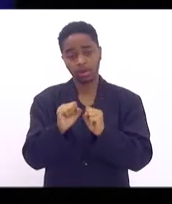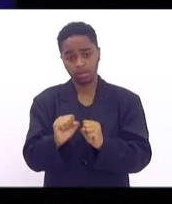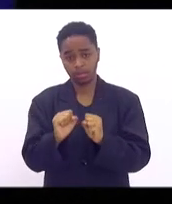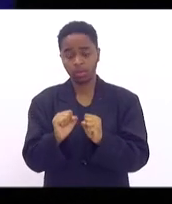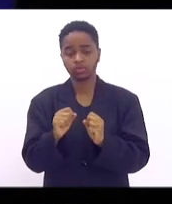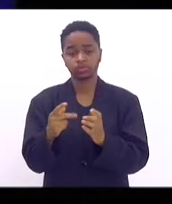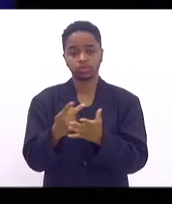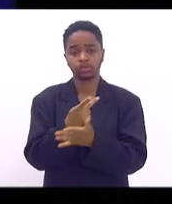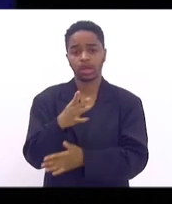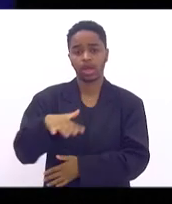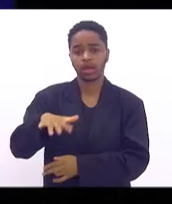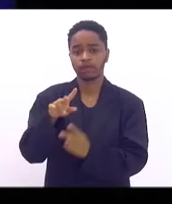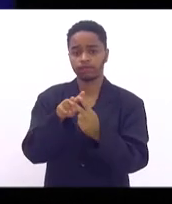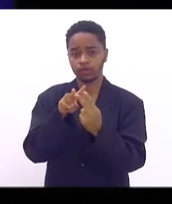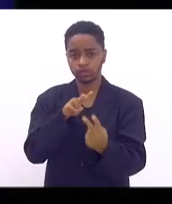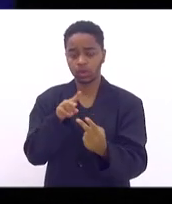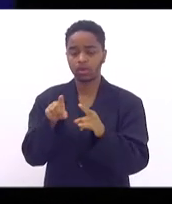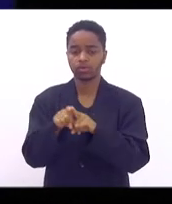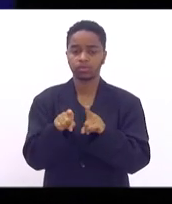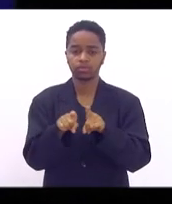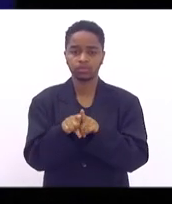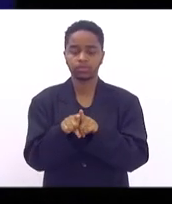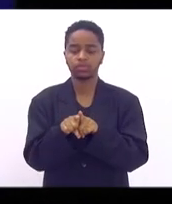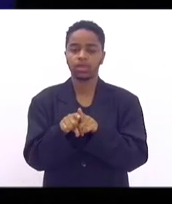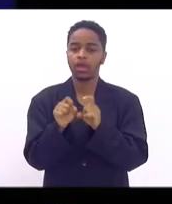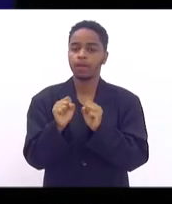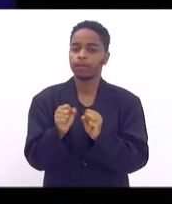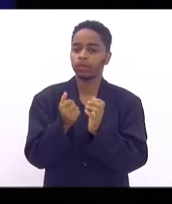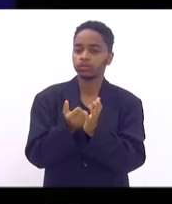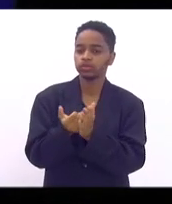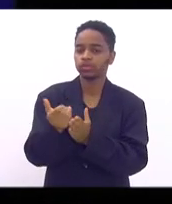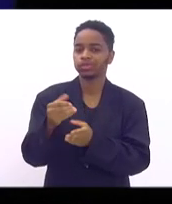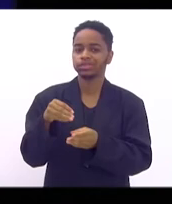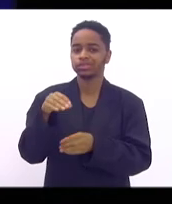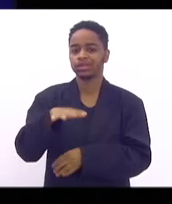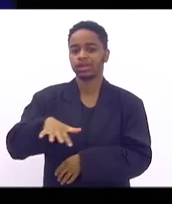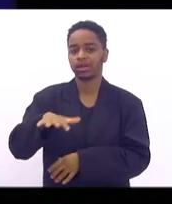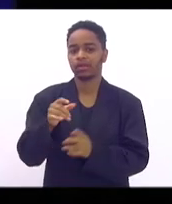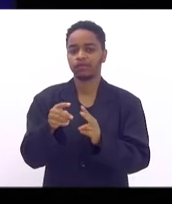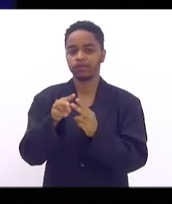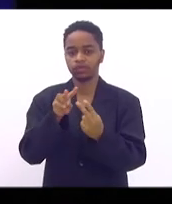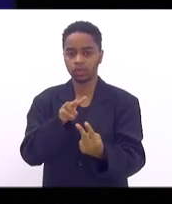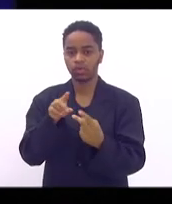meio virtual e pode ser iniciada no meio virtual e